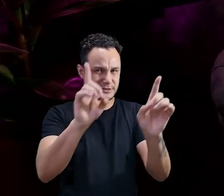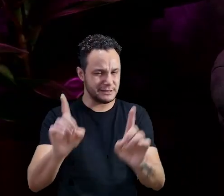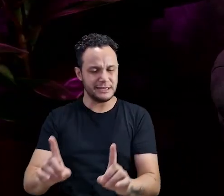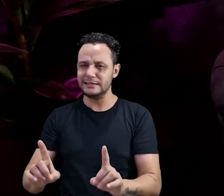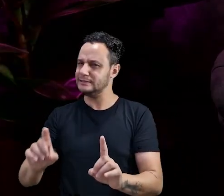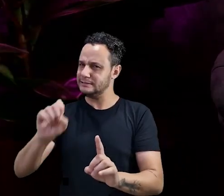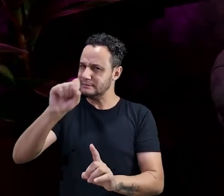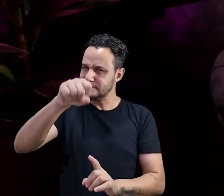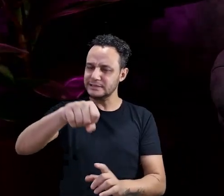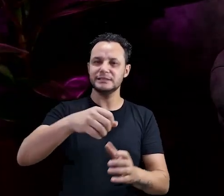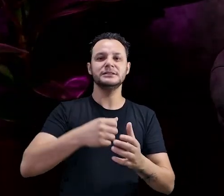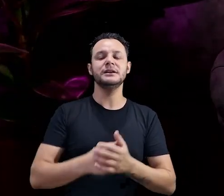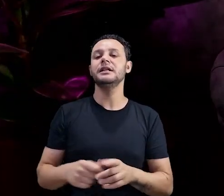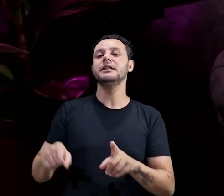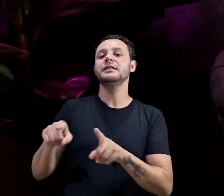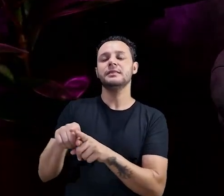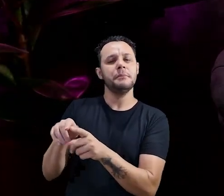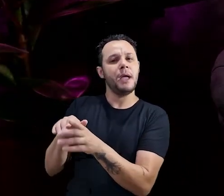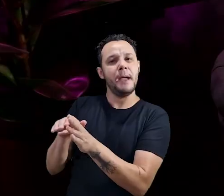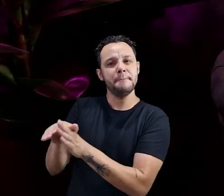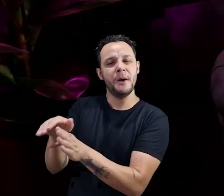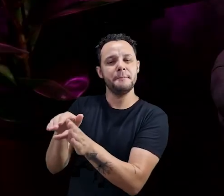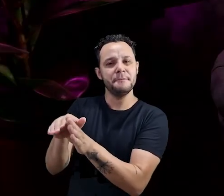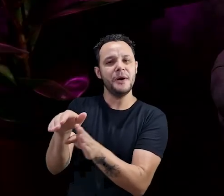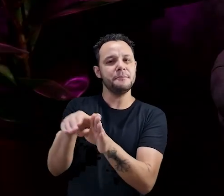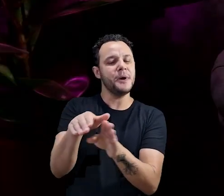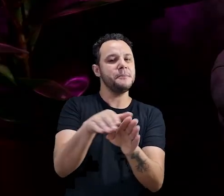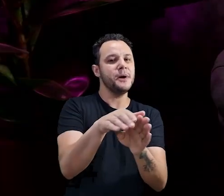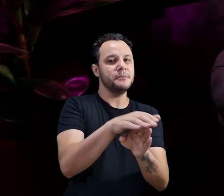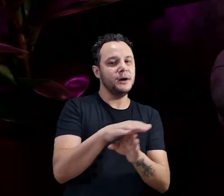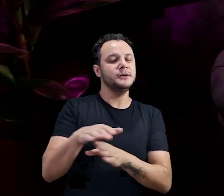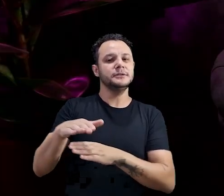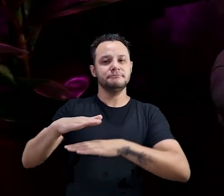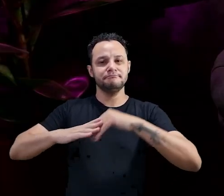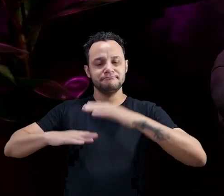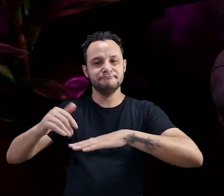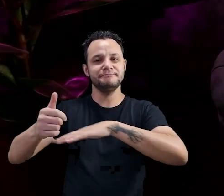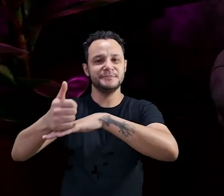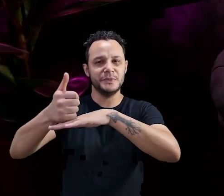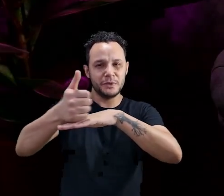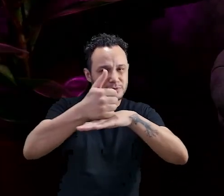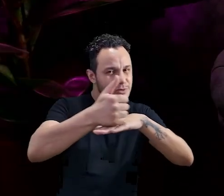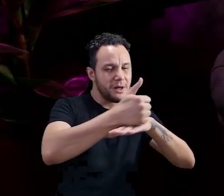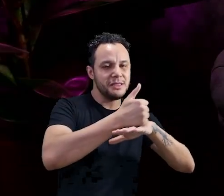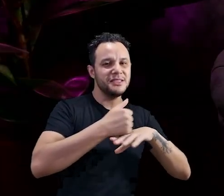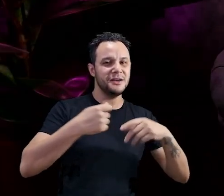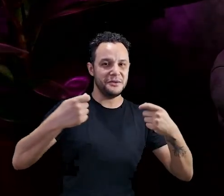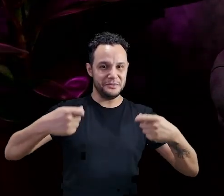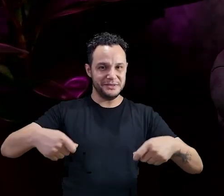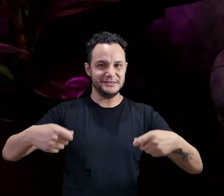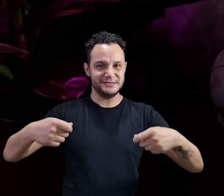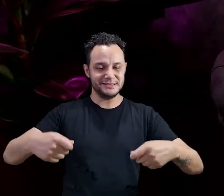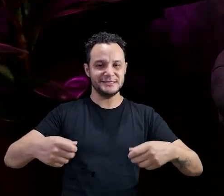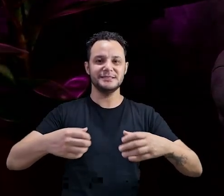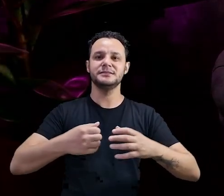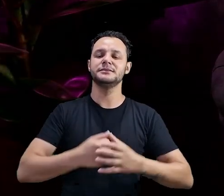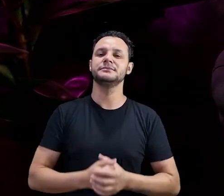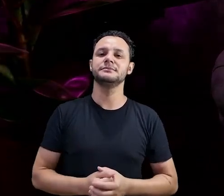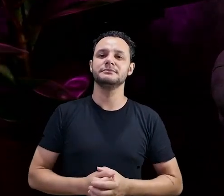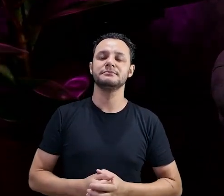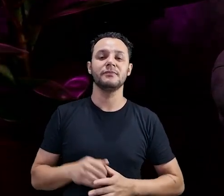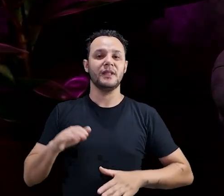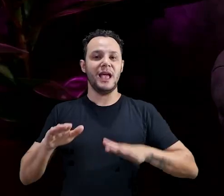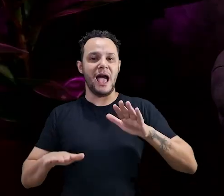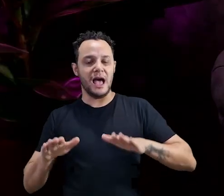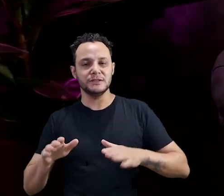conscientizar, capacitar colegas. A gente tem uma prática baseada em evidência que é o trabalho com os pares. Então, às vezes